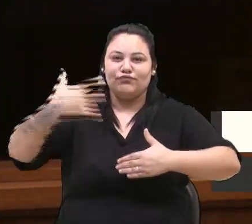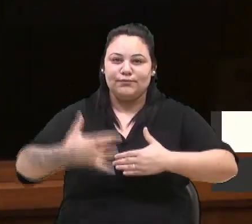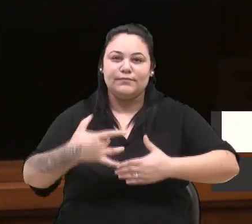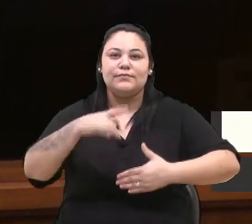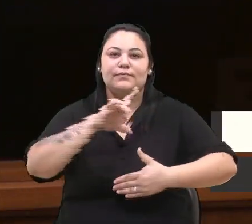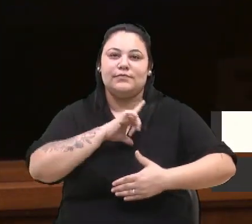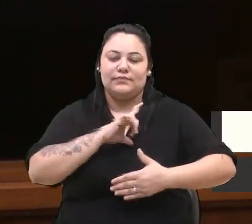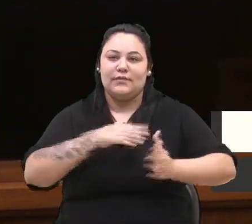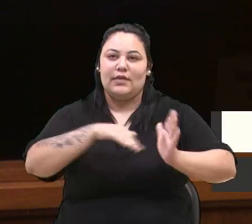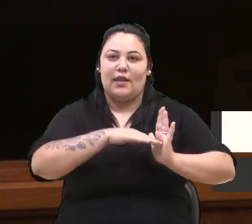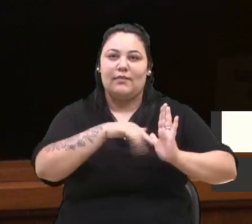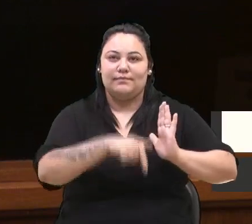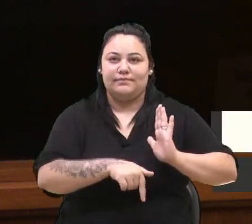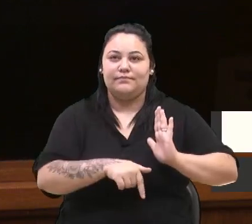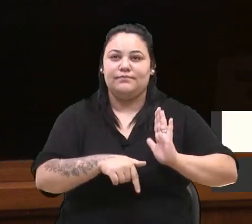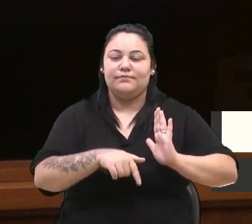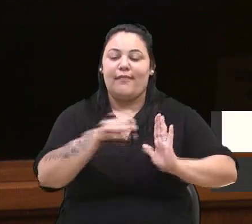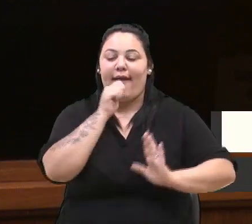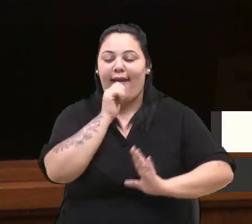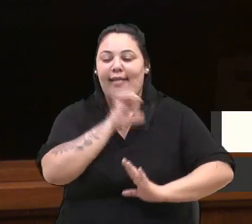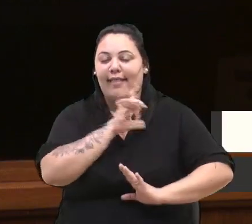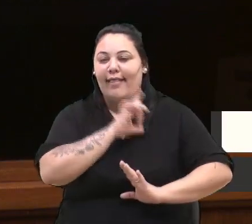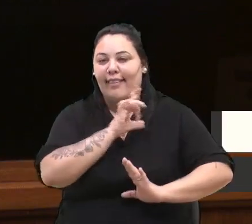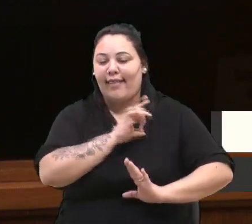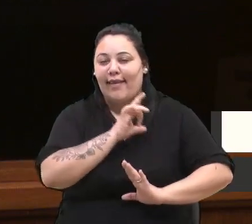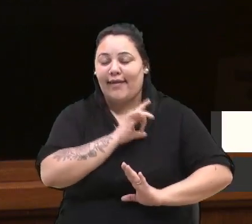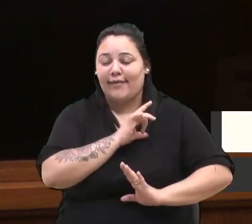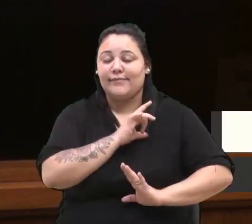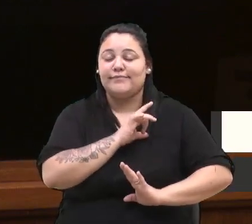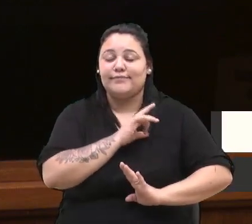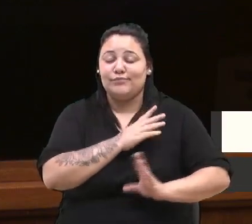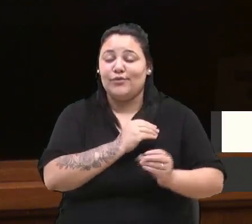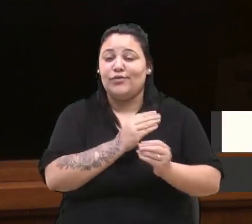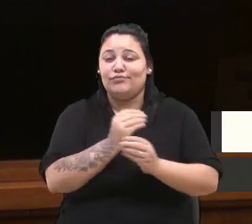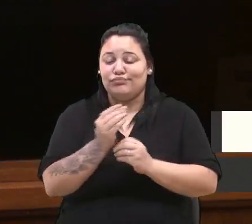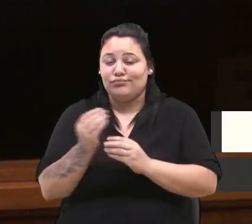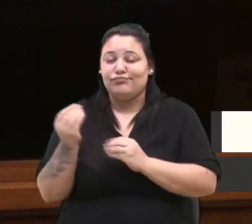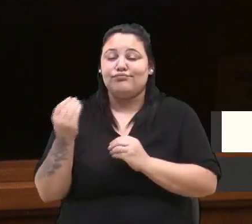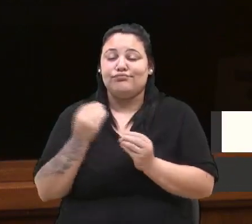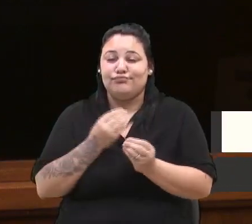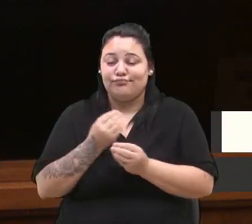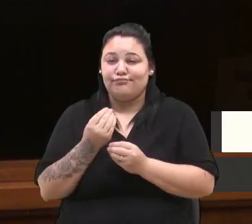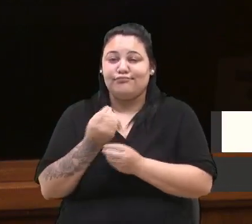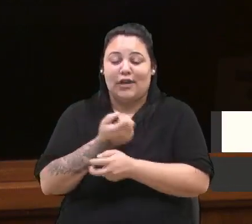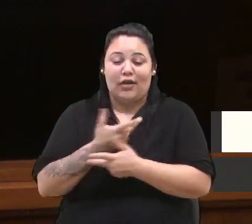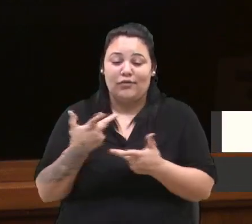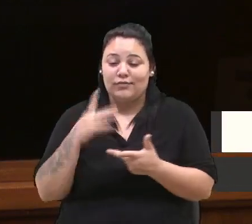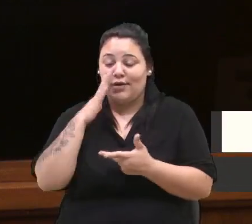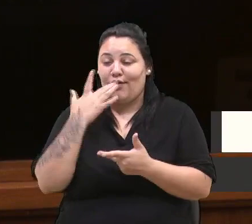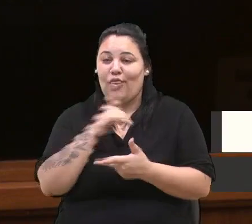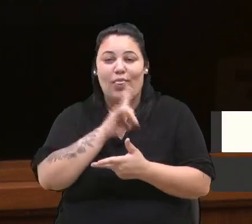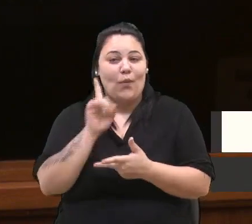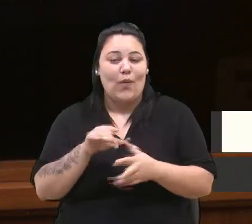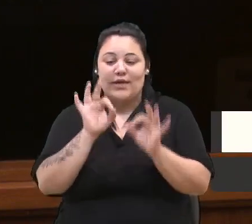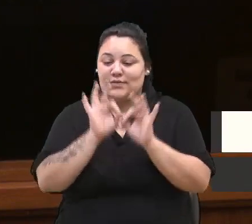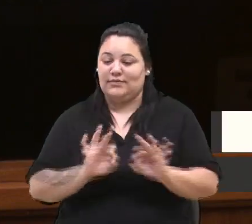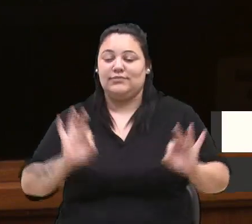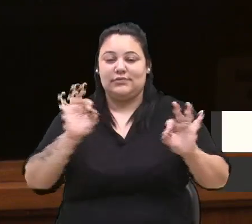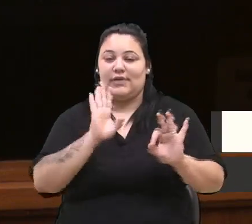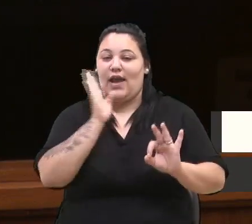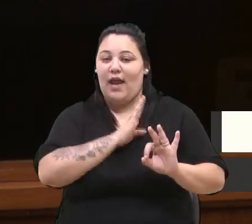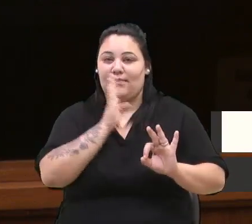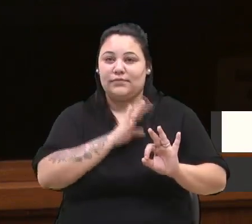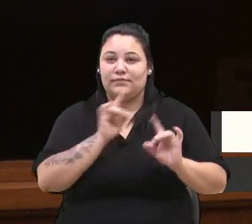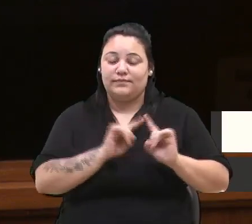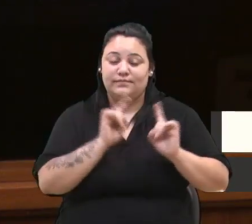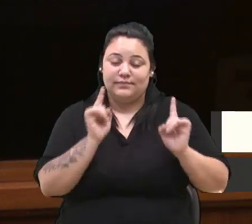sabemos aqui que ainda tem uma longa caminhada, não é uma coisa simples e rápida, mas ele é